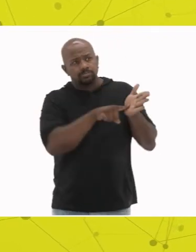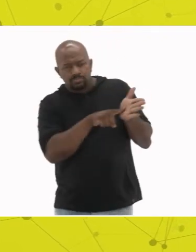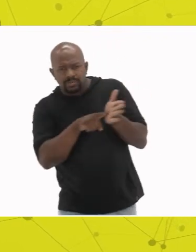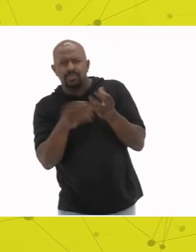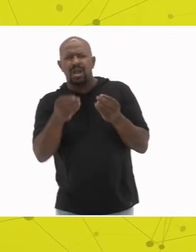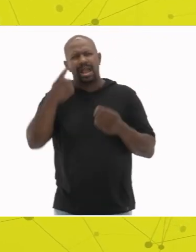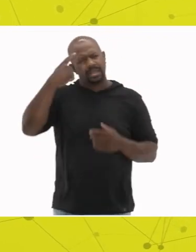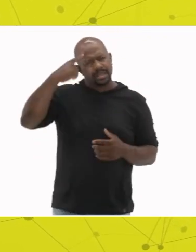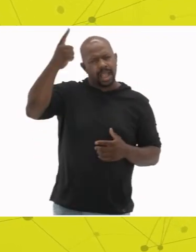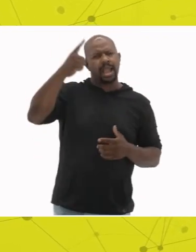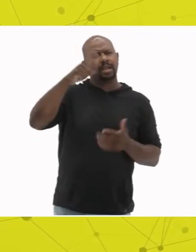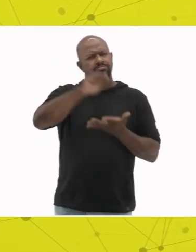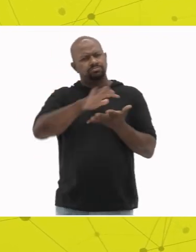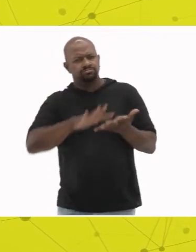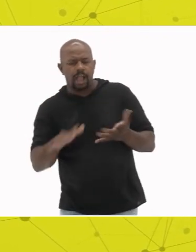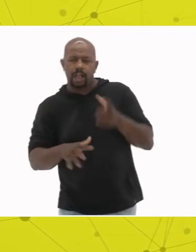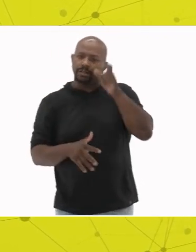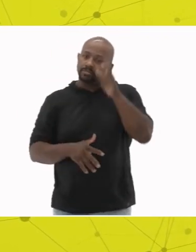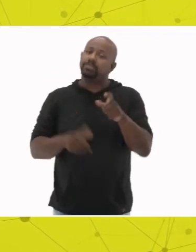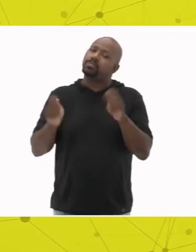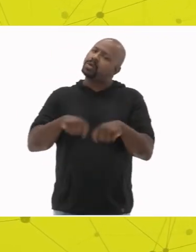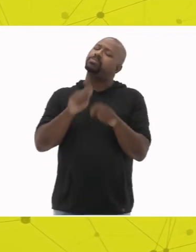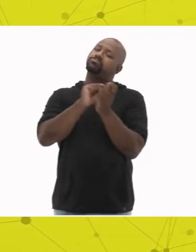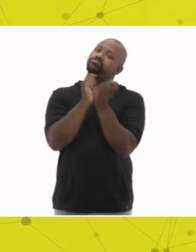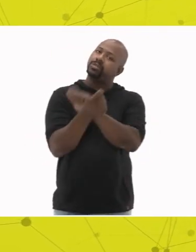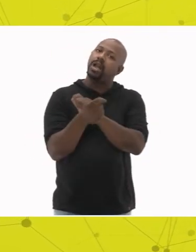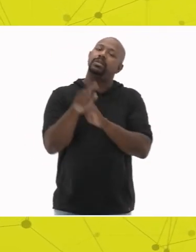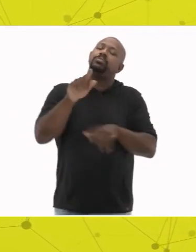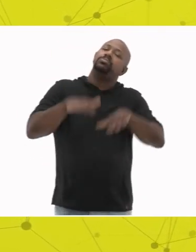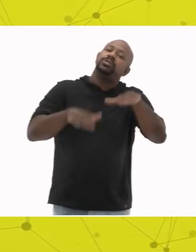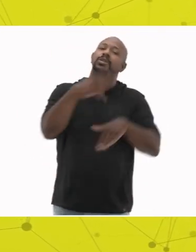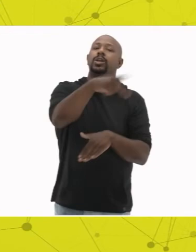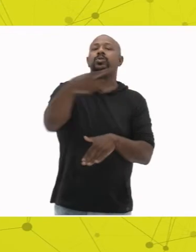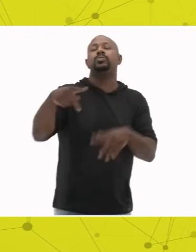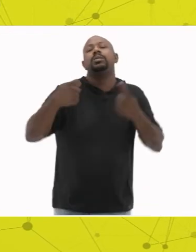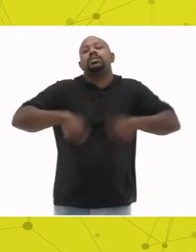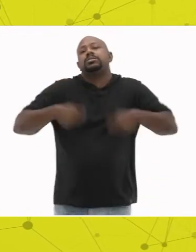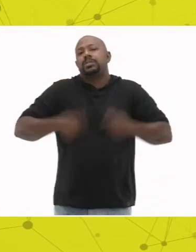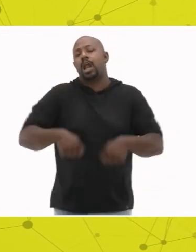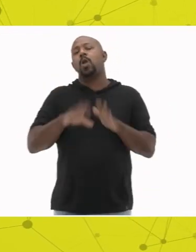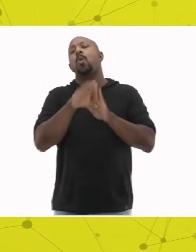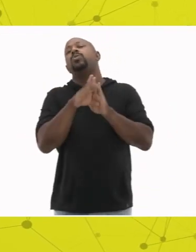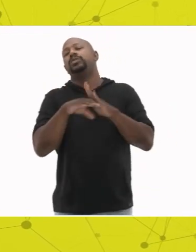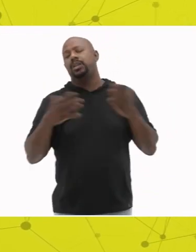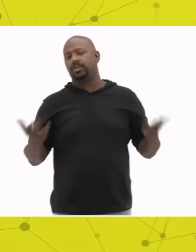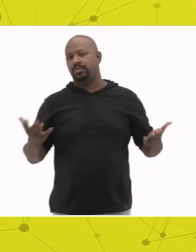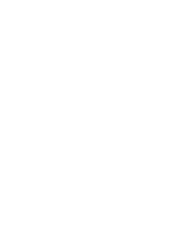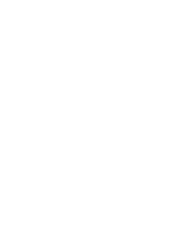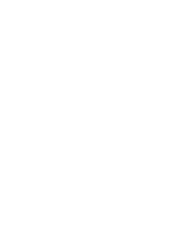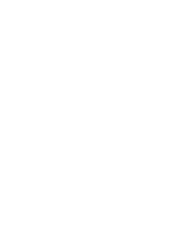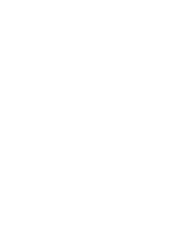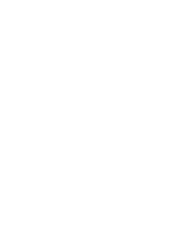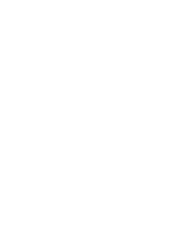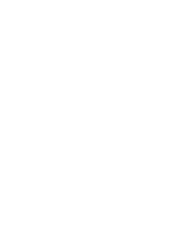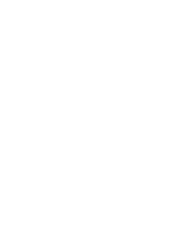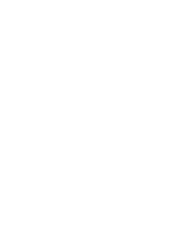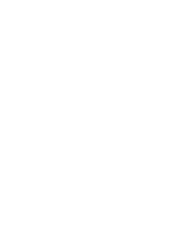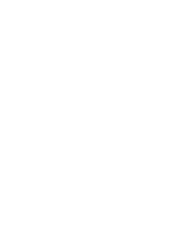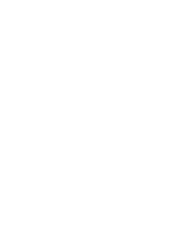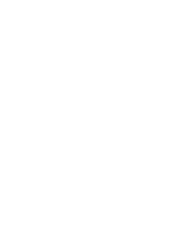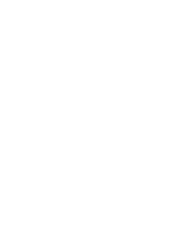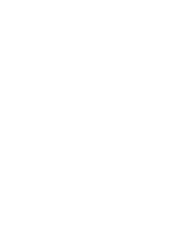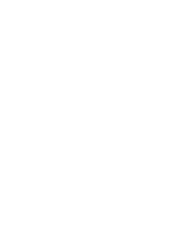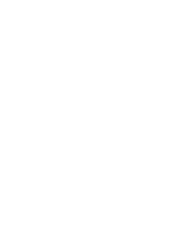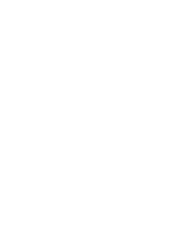também muitas ideias de atividades interessantes que podem ser adaptadas conforme os contextos e conceitos a serem trabalhados.